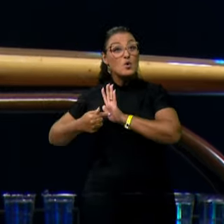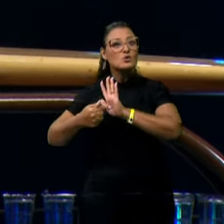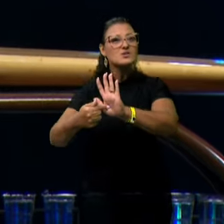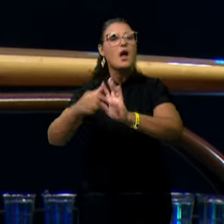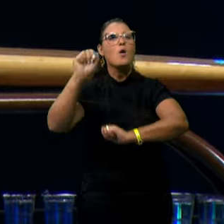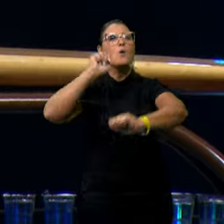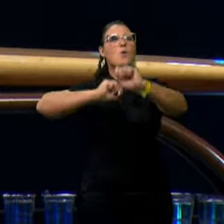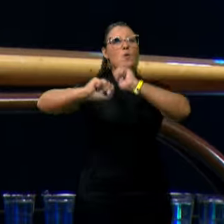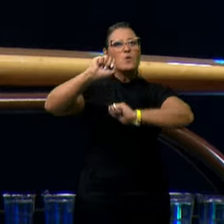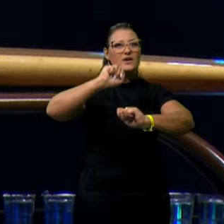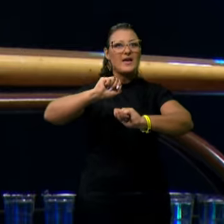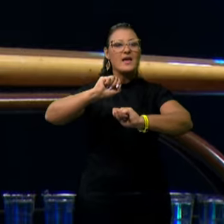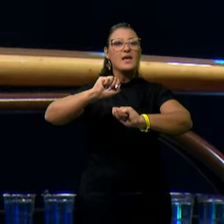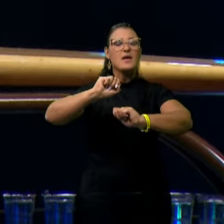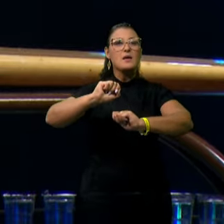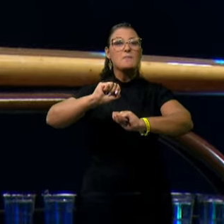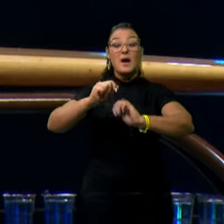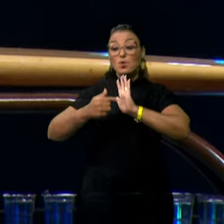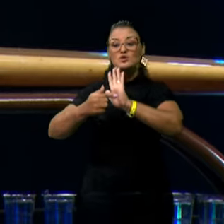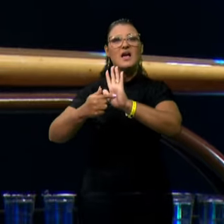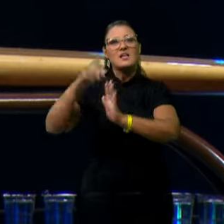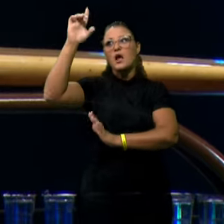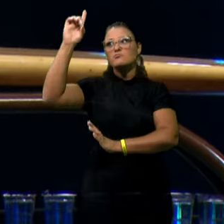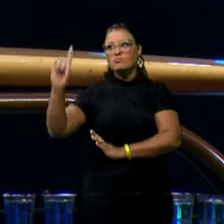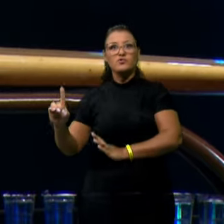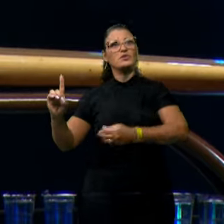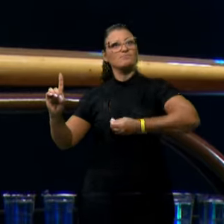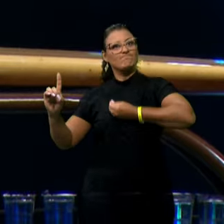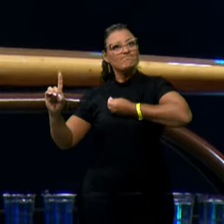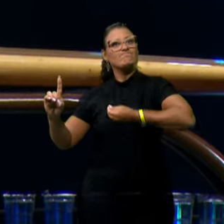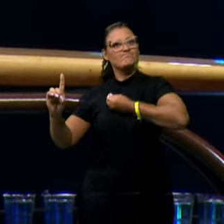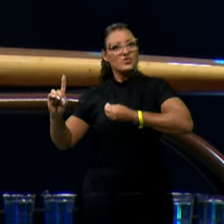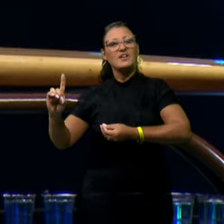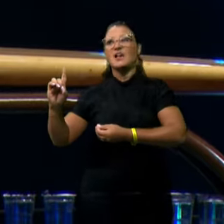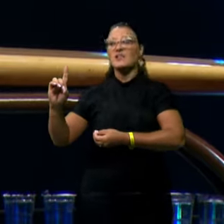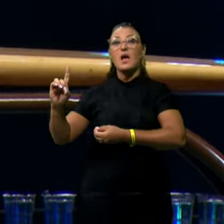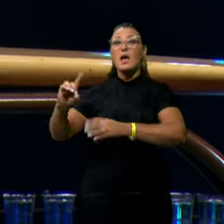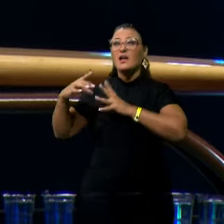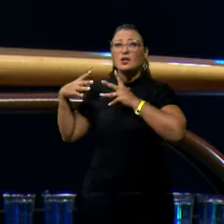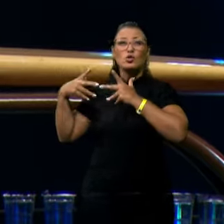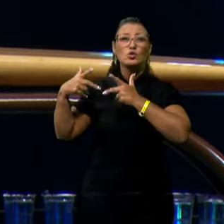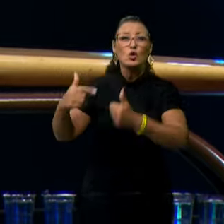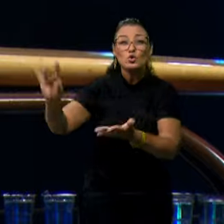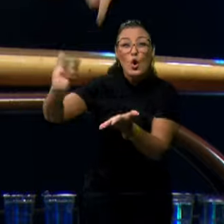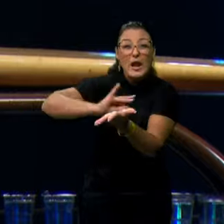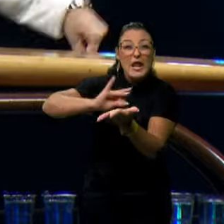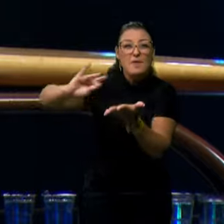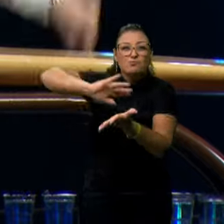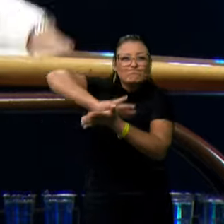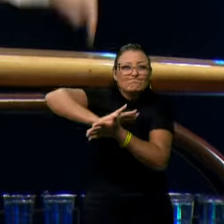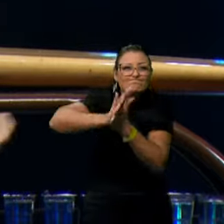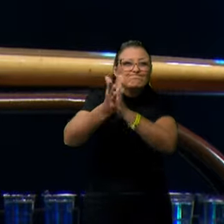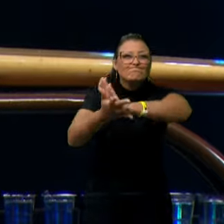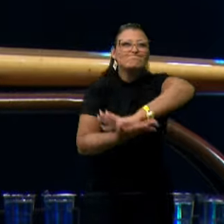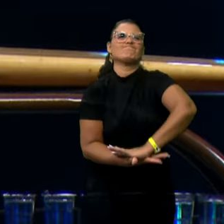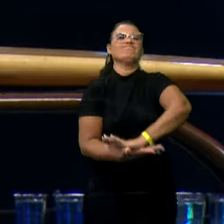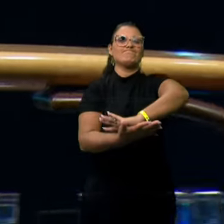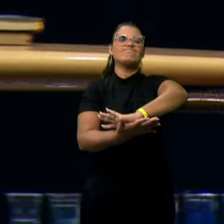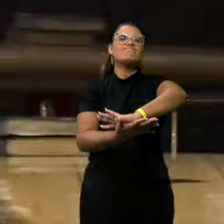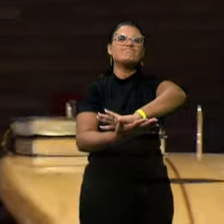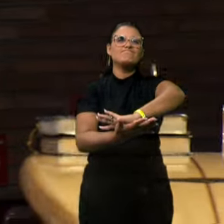que ele está na aresta do pai até que todos seus inimigos sejam colocados debaixo das estradas